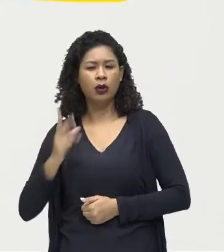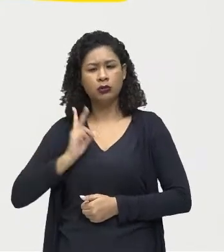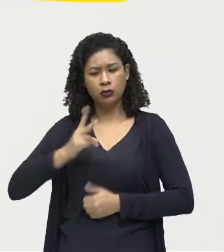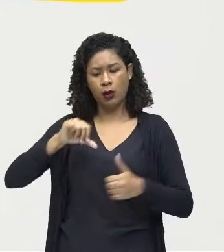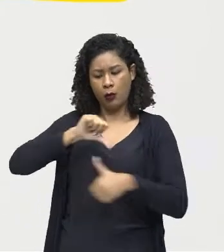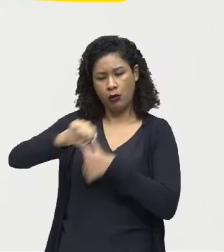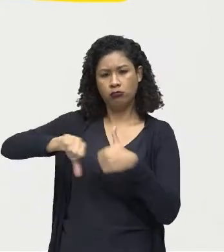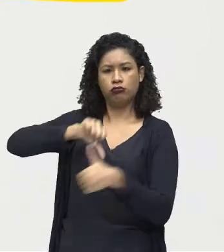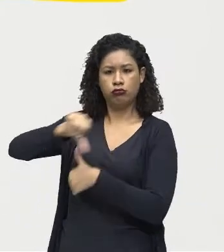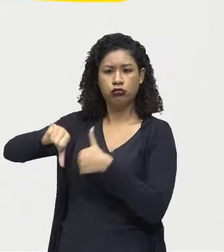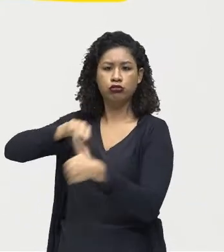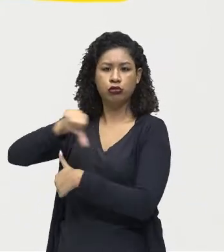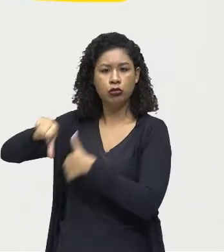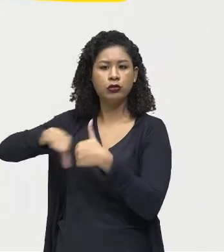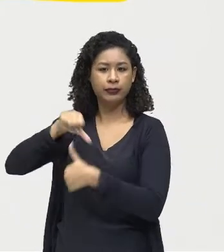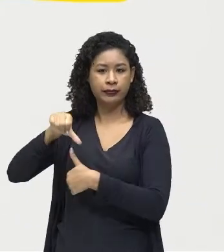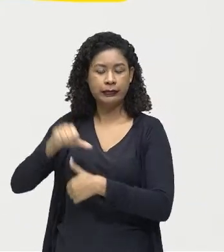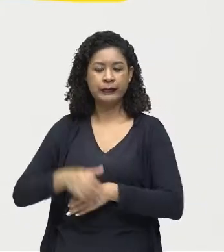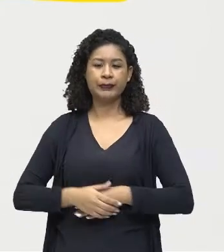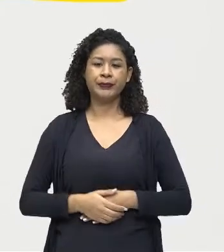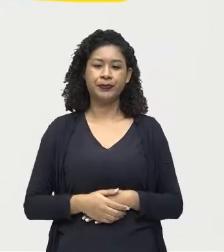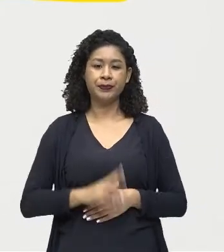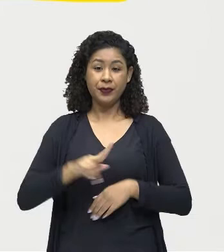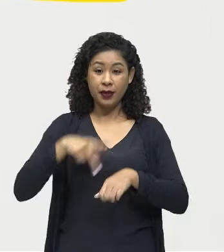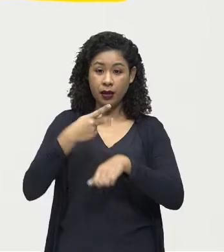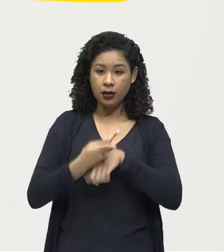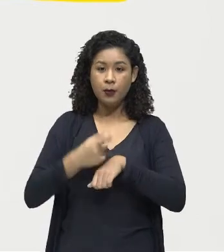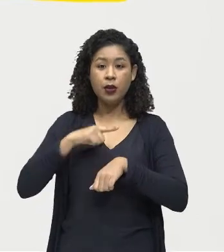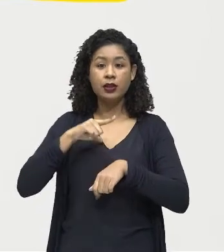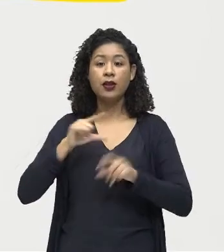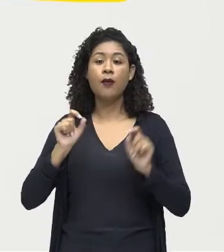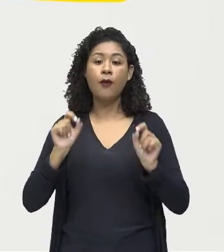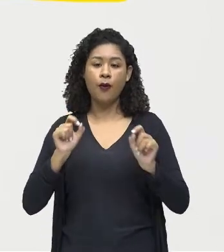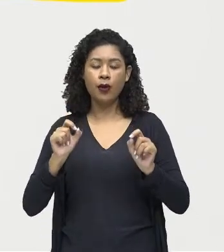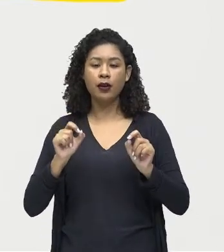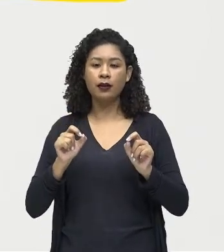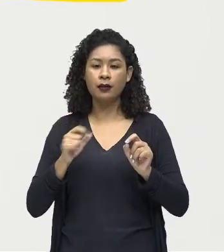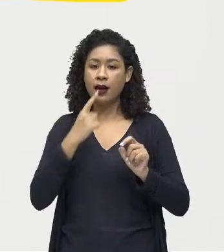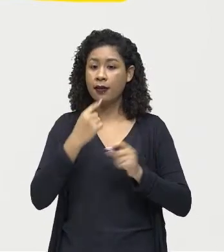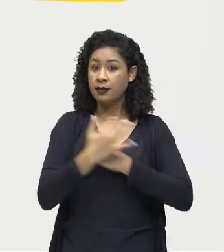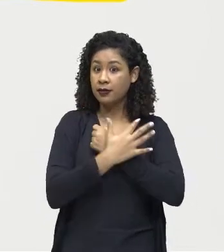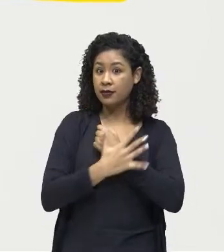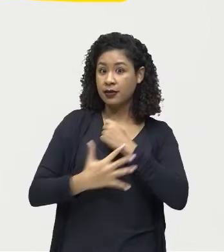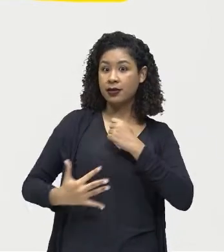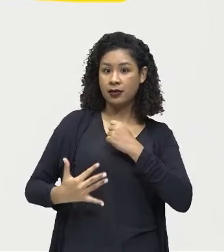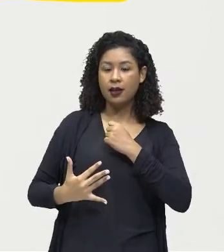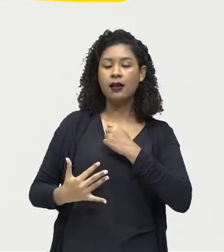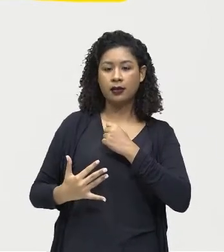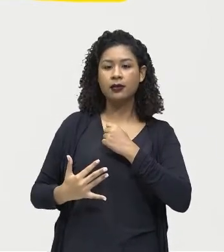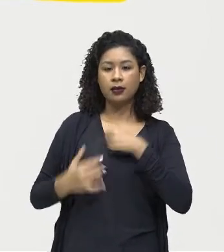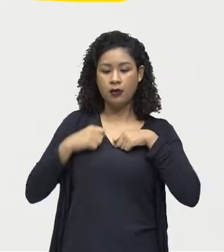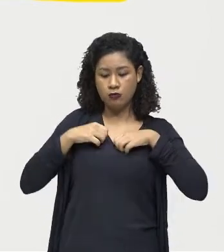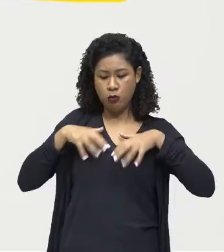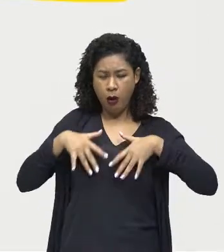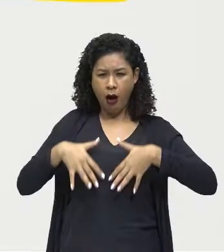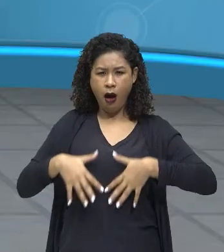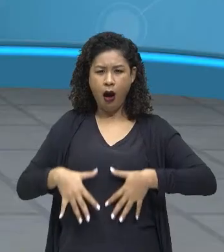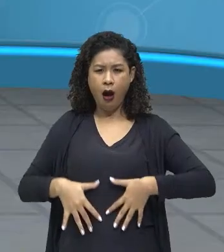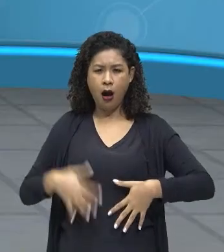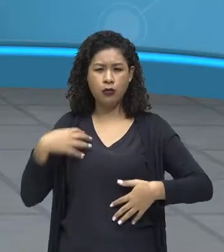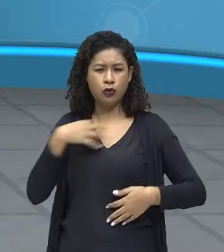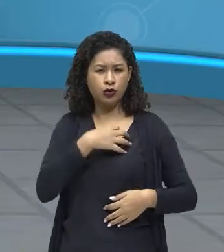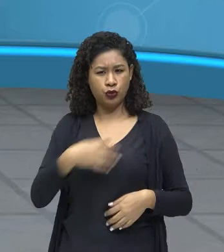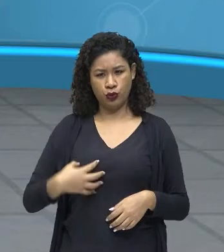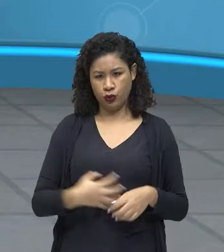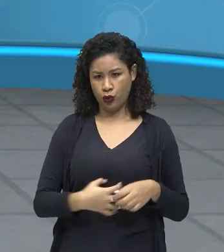gás oxigênio. E aí depois a grande circulação é quando esse sangue oxigenado ele é levado para todos os órgãos do nosso